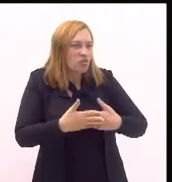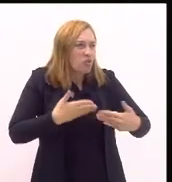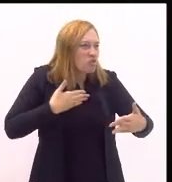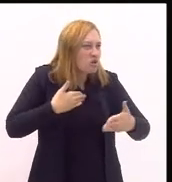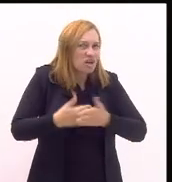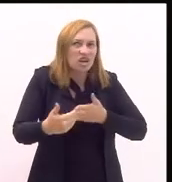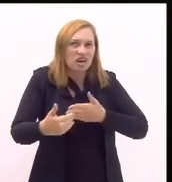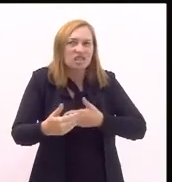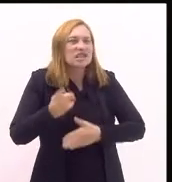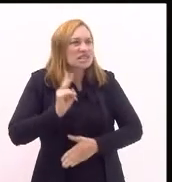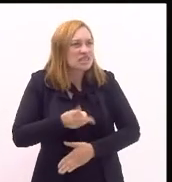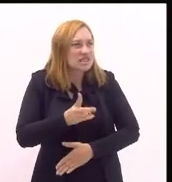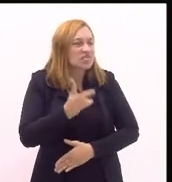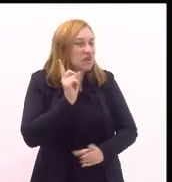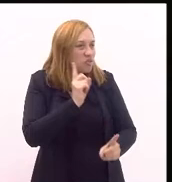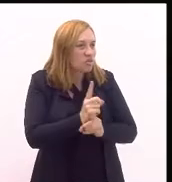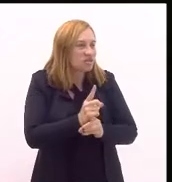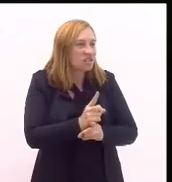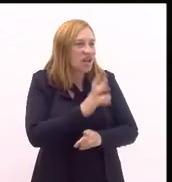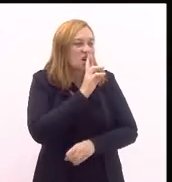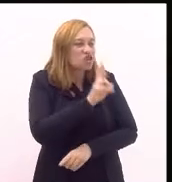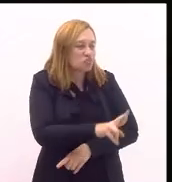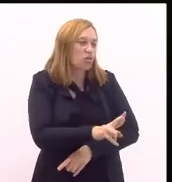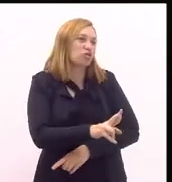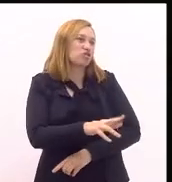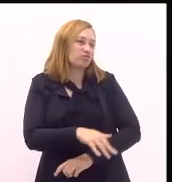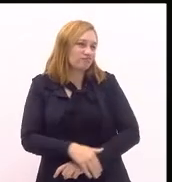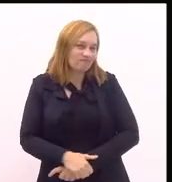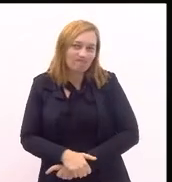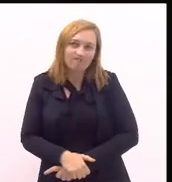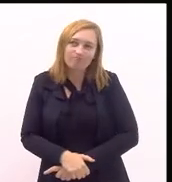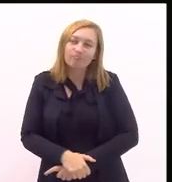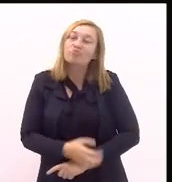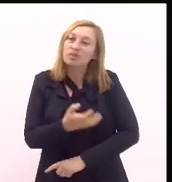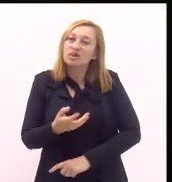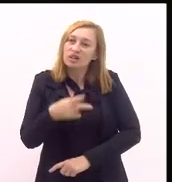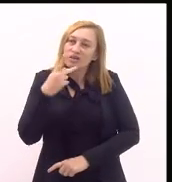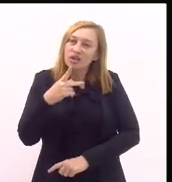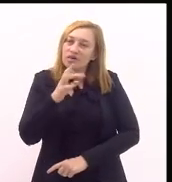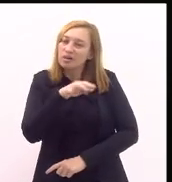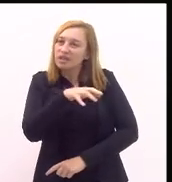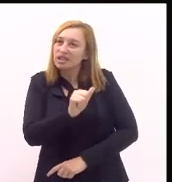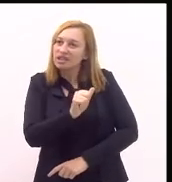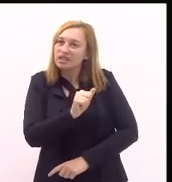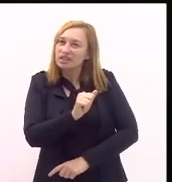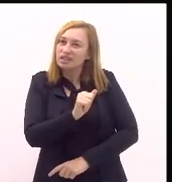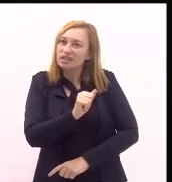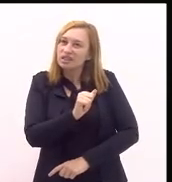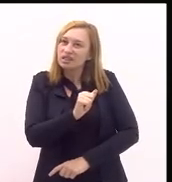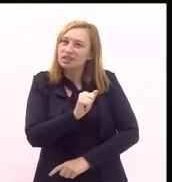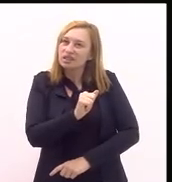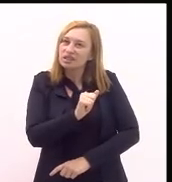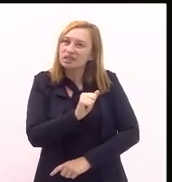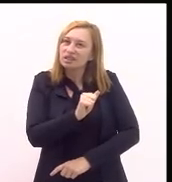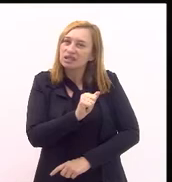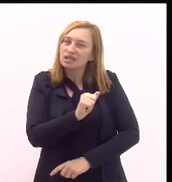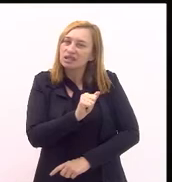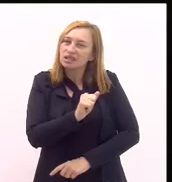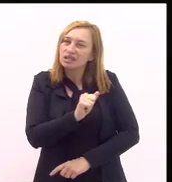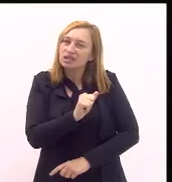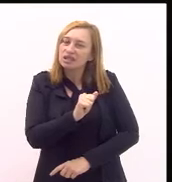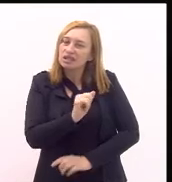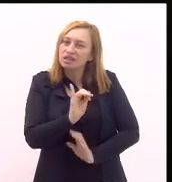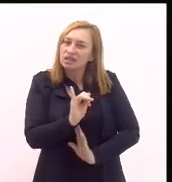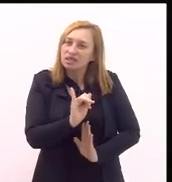vierem a gente sempre vai encontrar a resposta para eles eu quero dizer Benedita aqui para além de